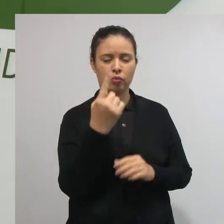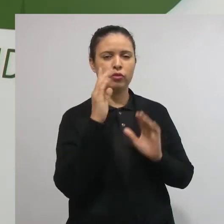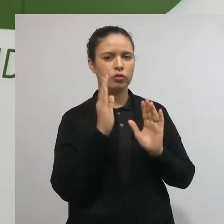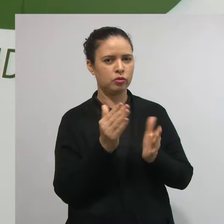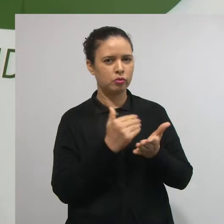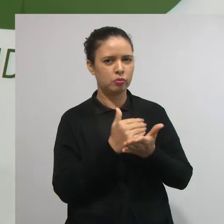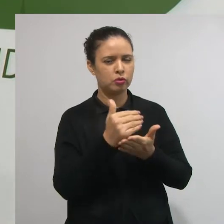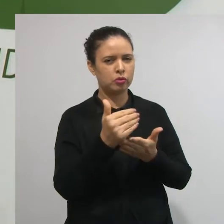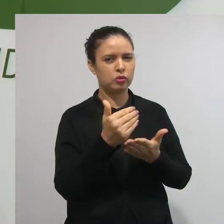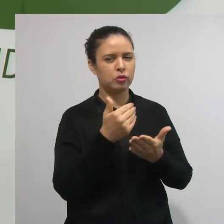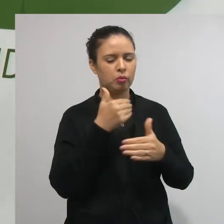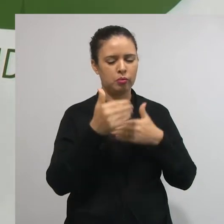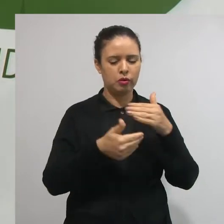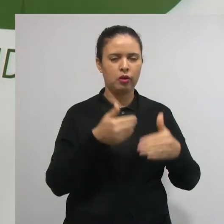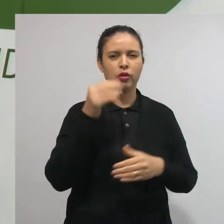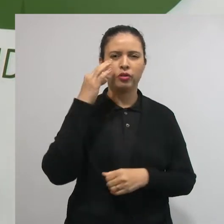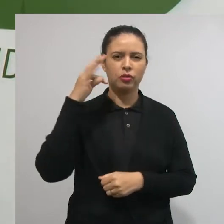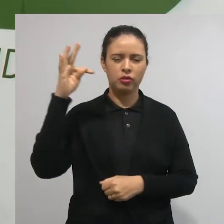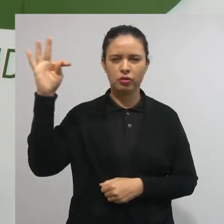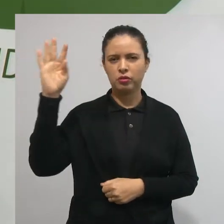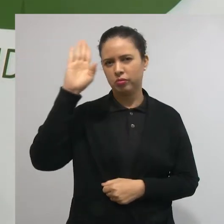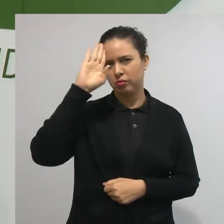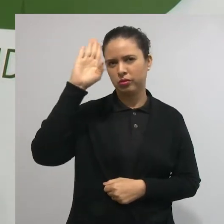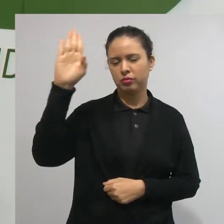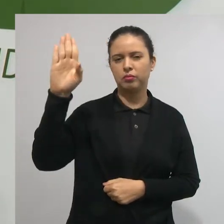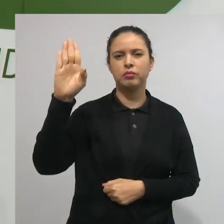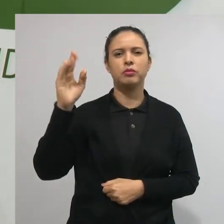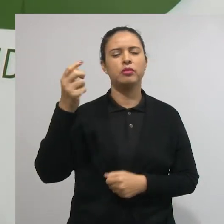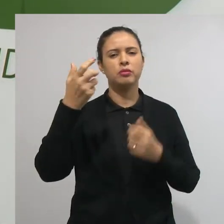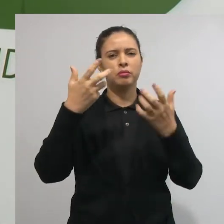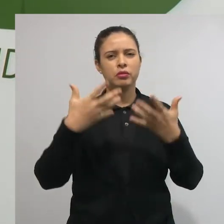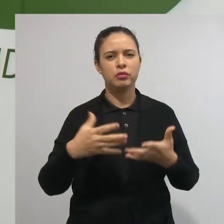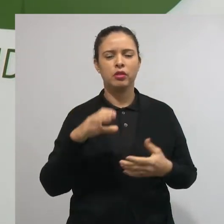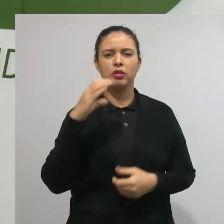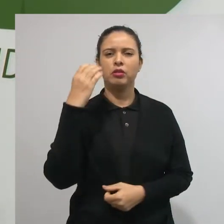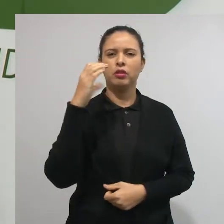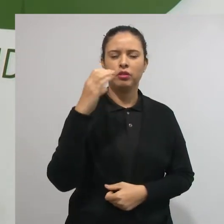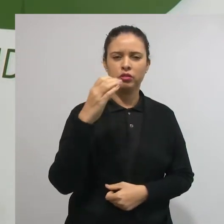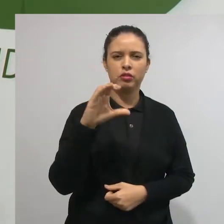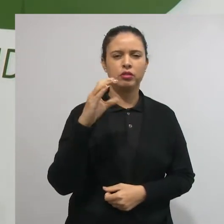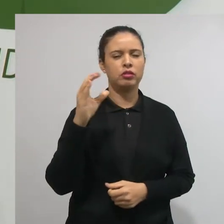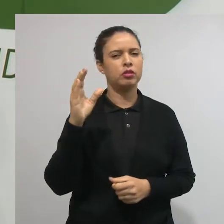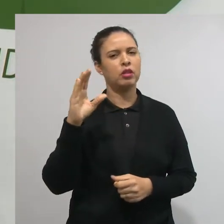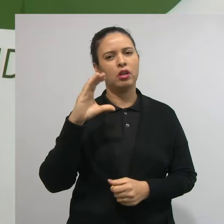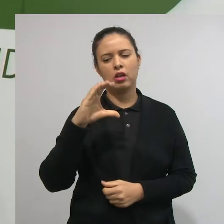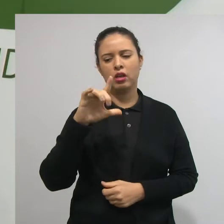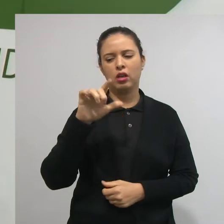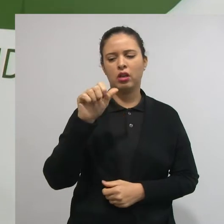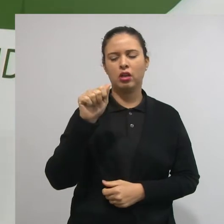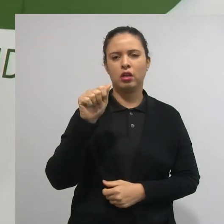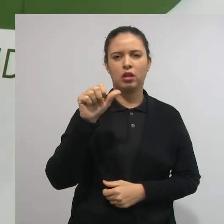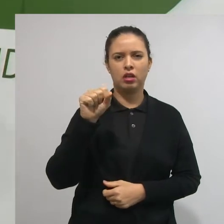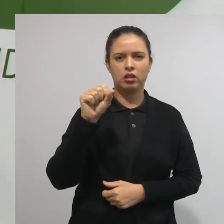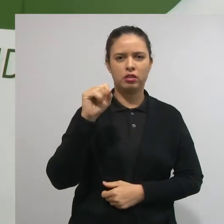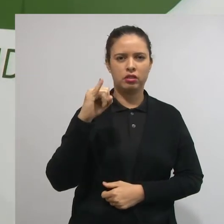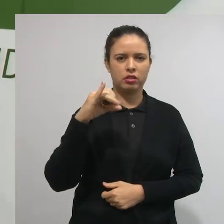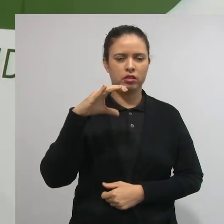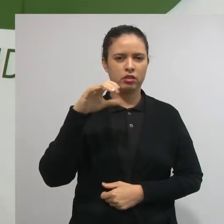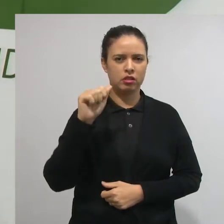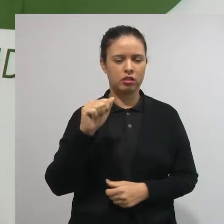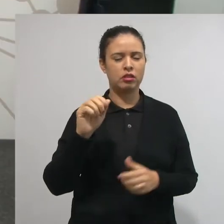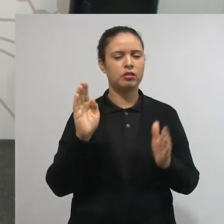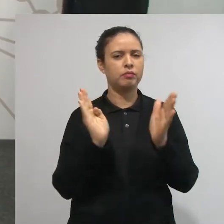aí o processo das teorias, as principais teorias. Falamos lá na teoria científica, na teoria clássica e também na teoria